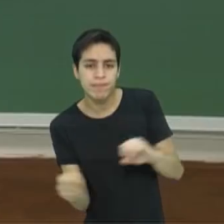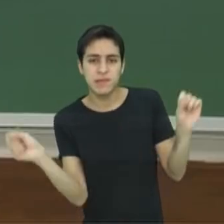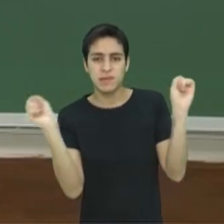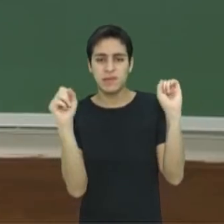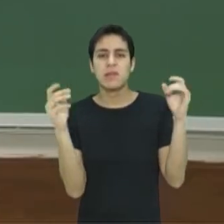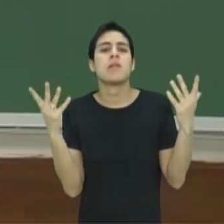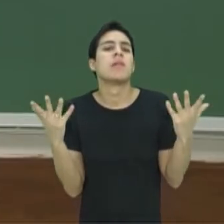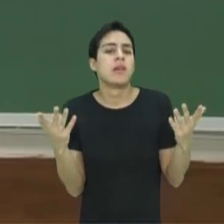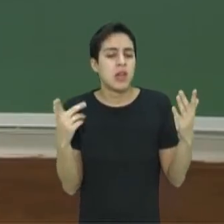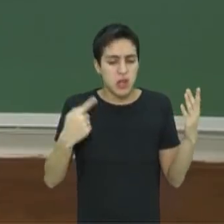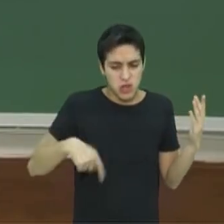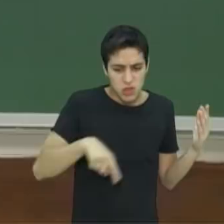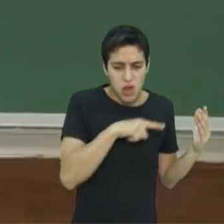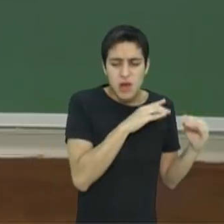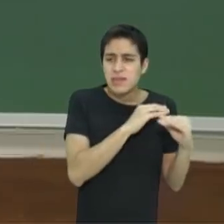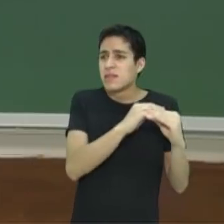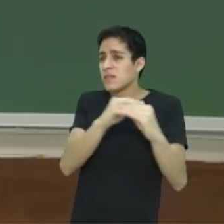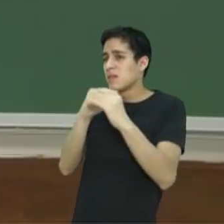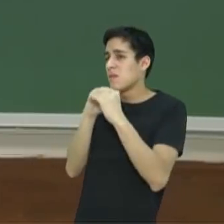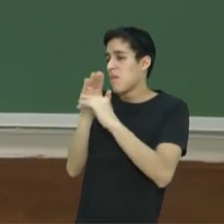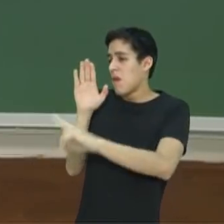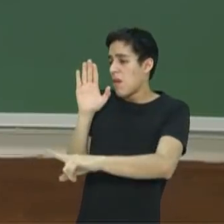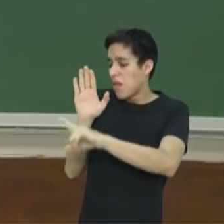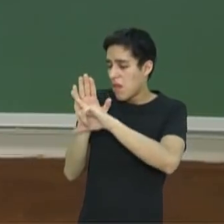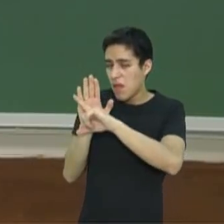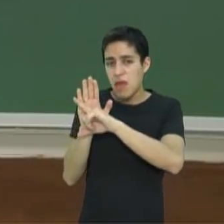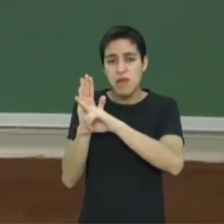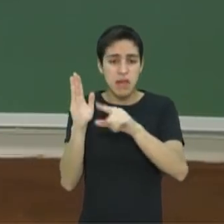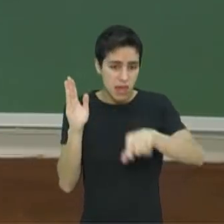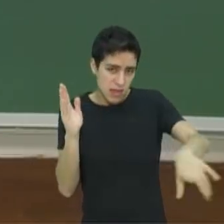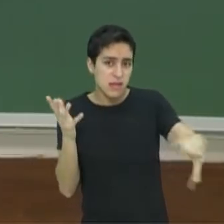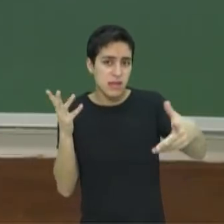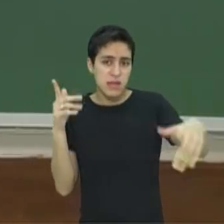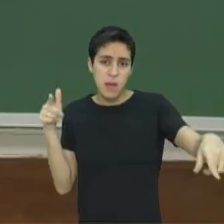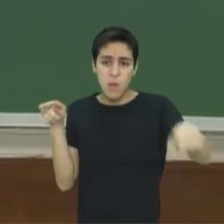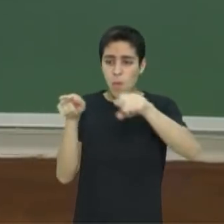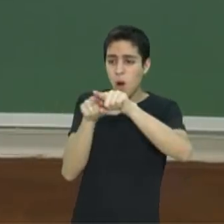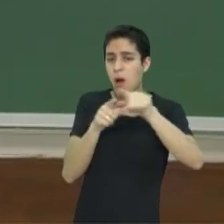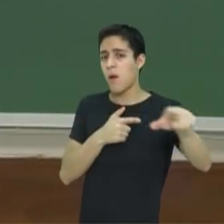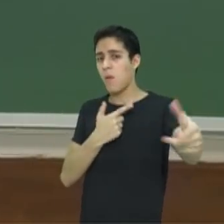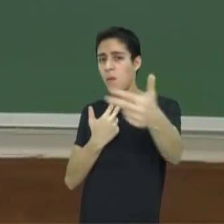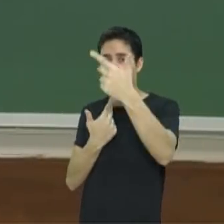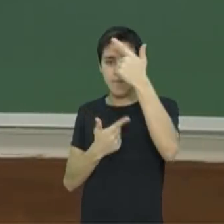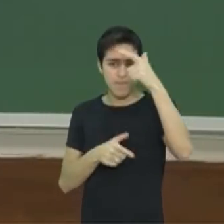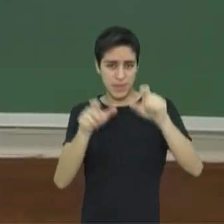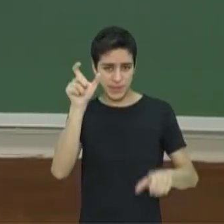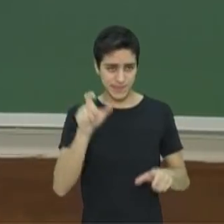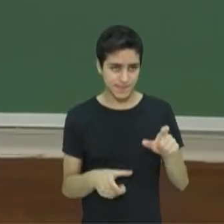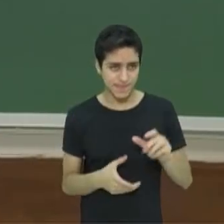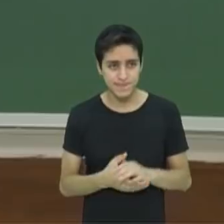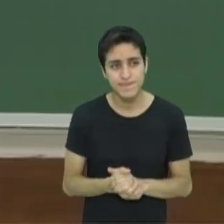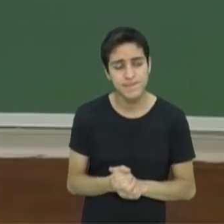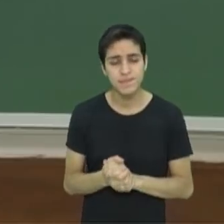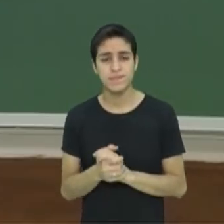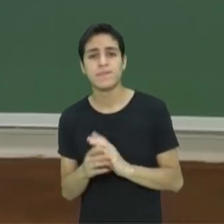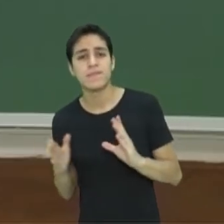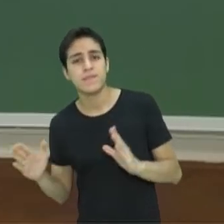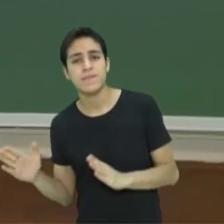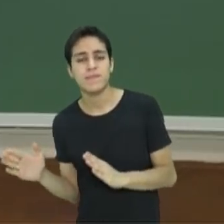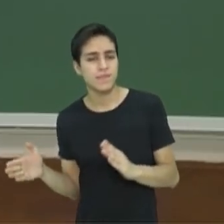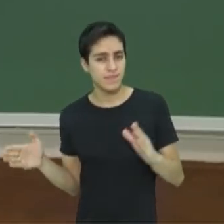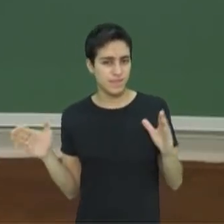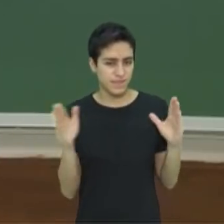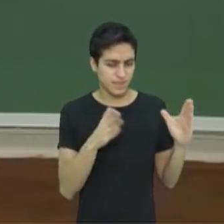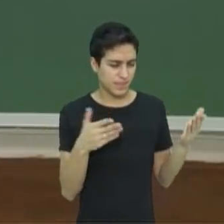Somos todos iguais perante a lei. Eles também queriam ser, certo? Então vamos lembrar aqui, hoje o